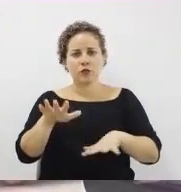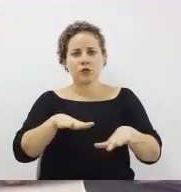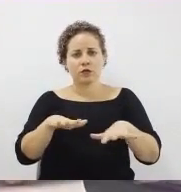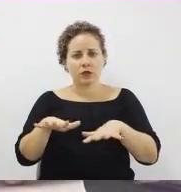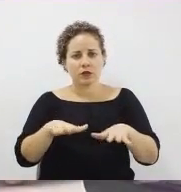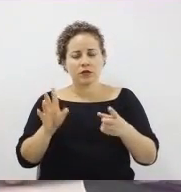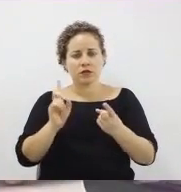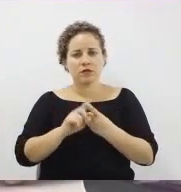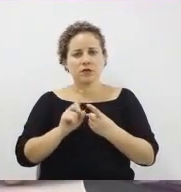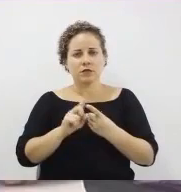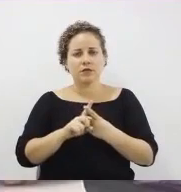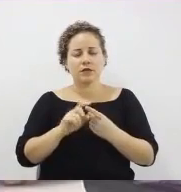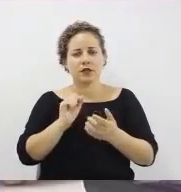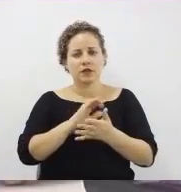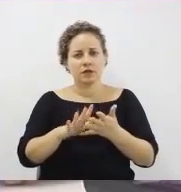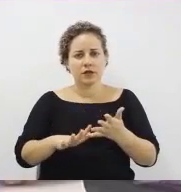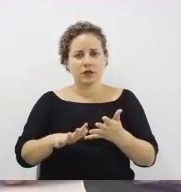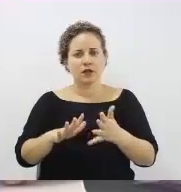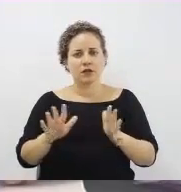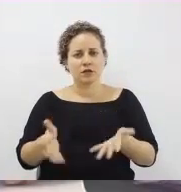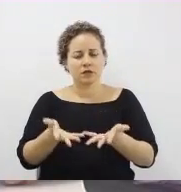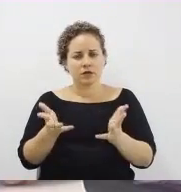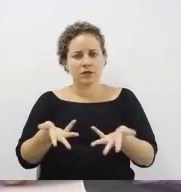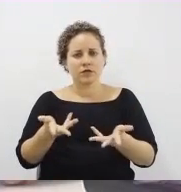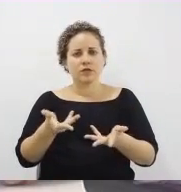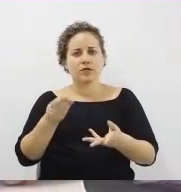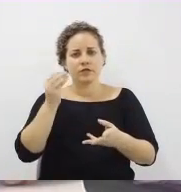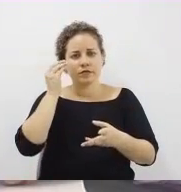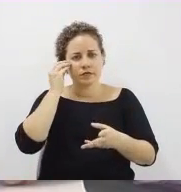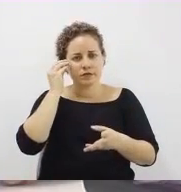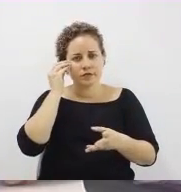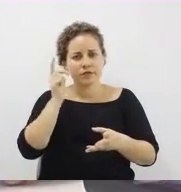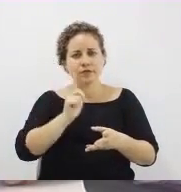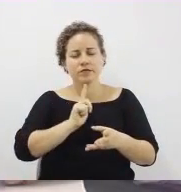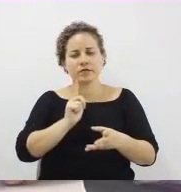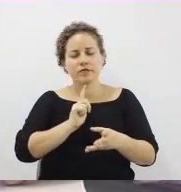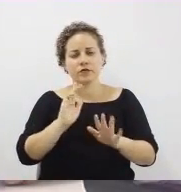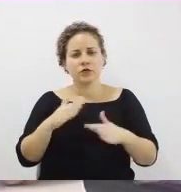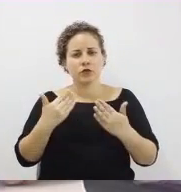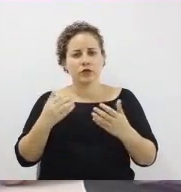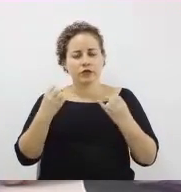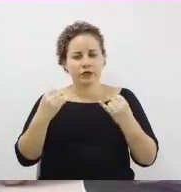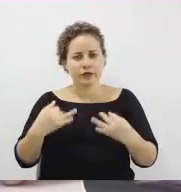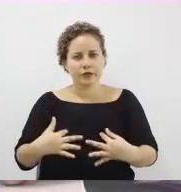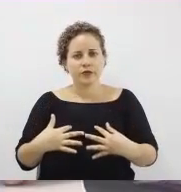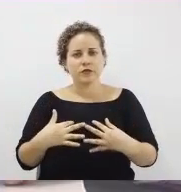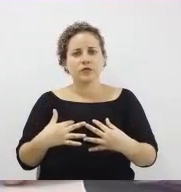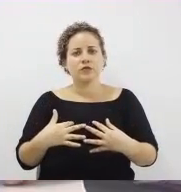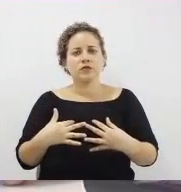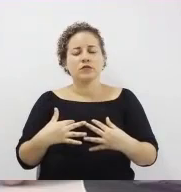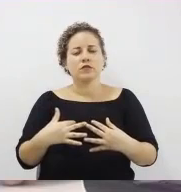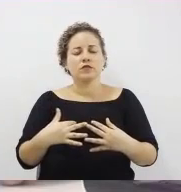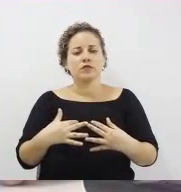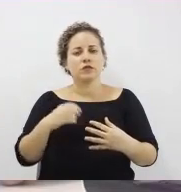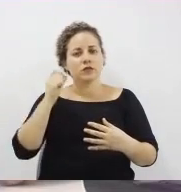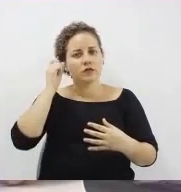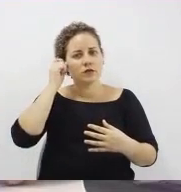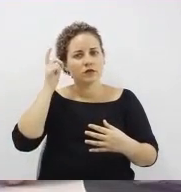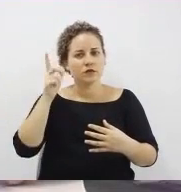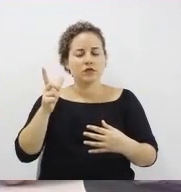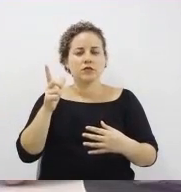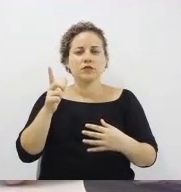Esta atividade de apoio é uma atividade que recebe bastante atenção quando nós falamos de filosofia de